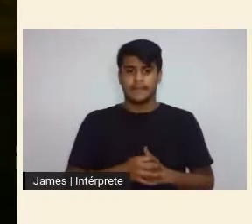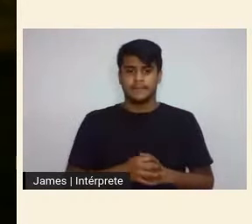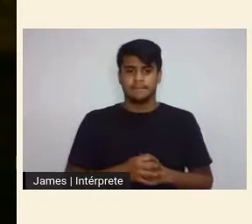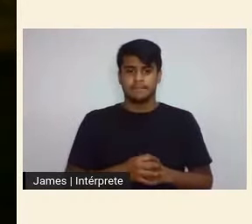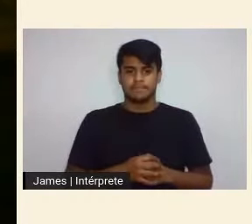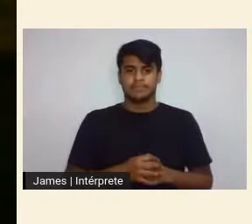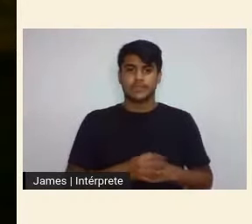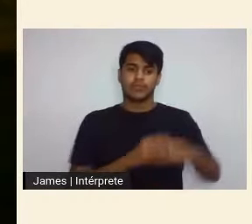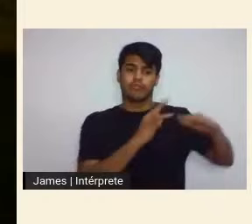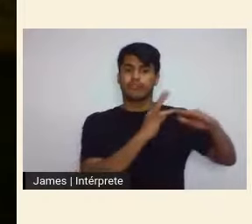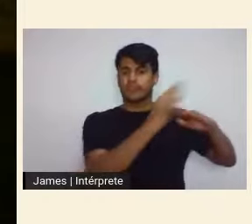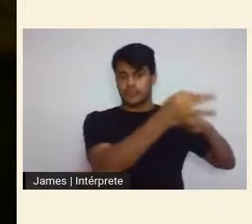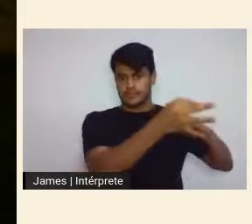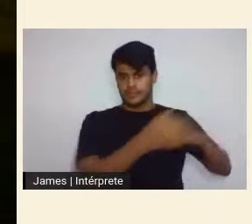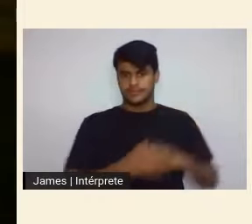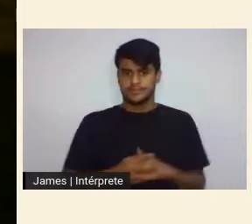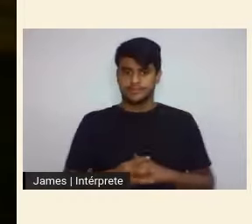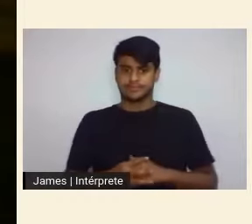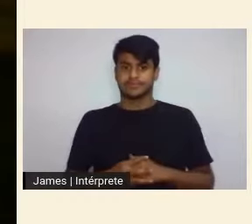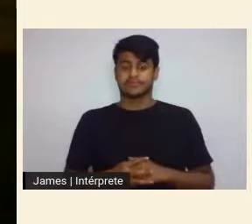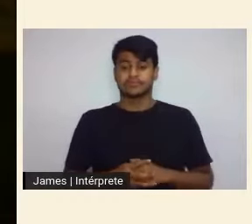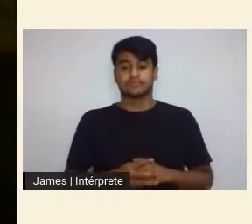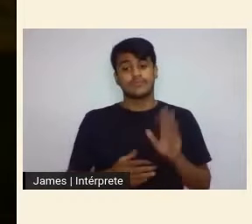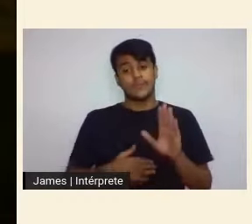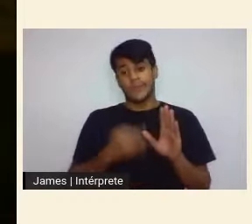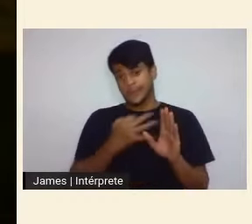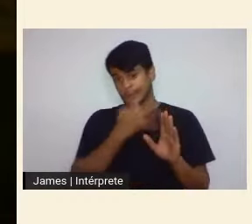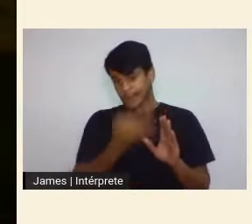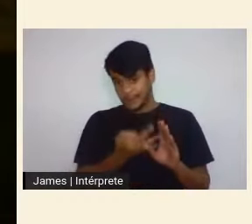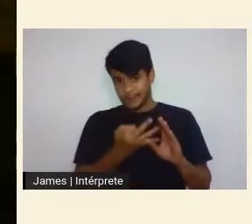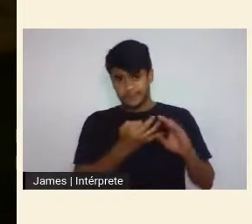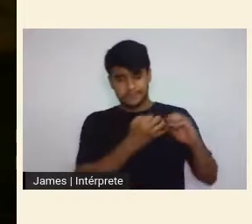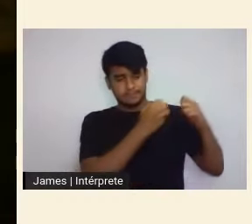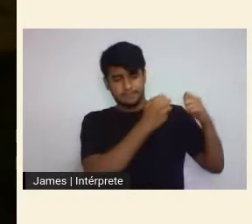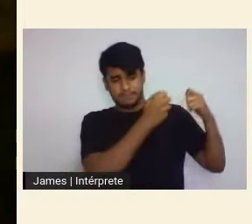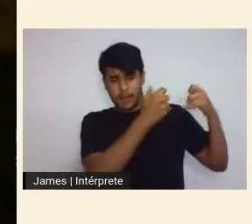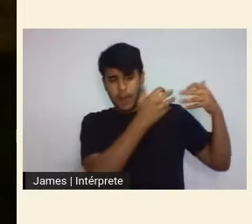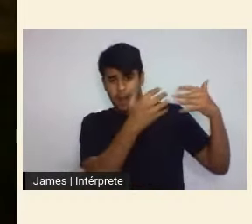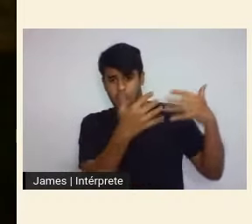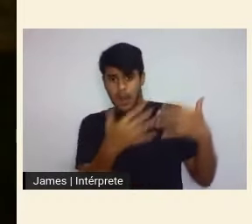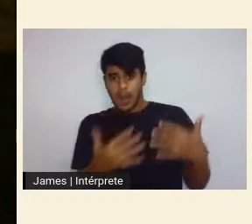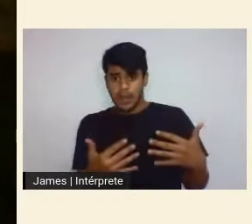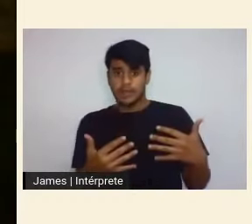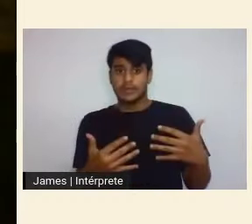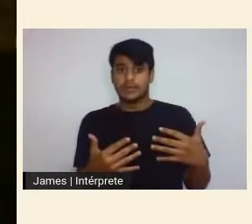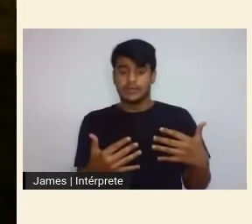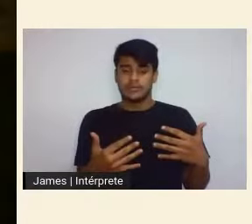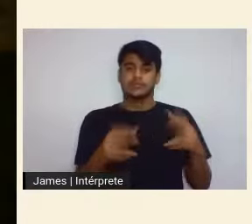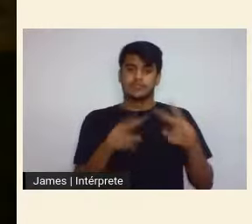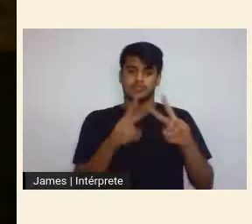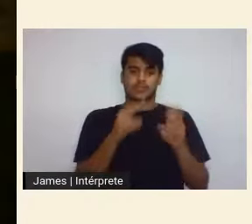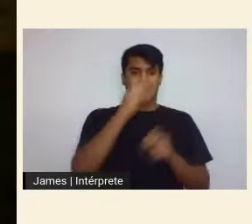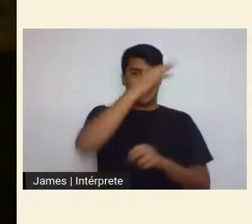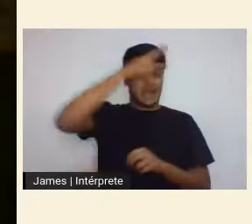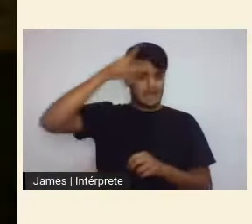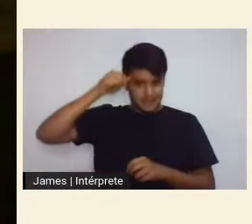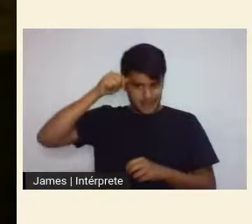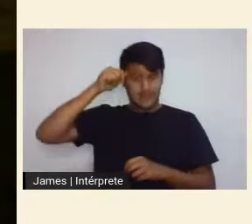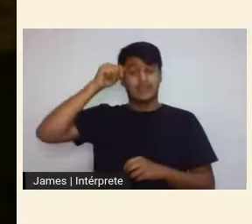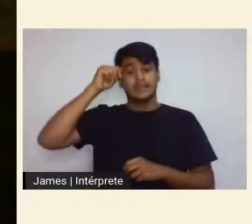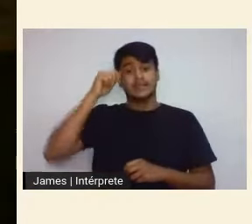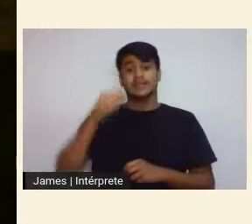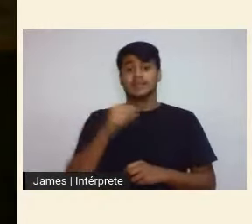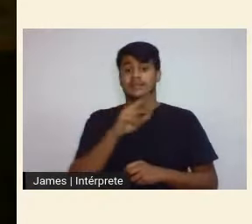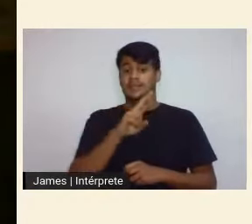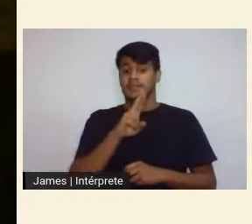o turismo. Foi somente depois de toda essa inserção da literatura da Amazônia que Raul